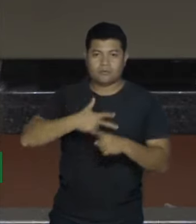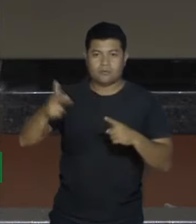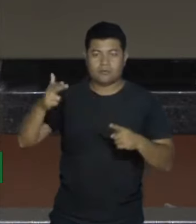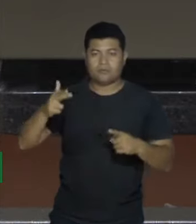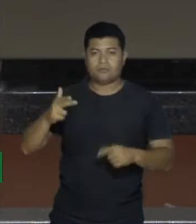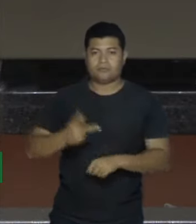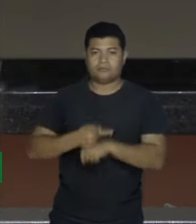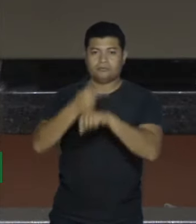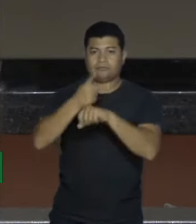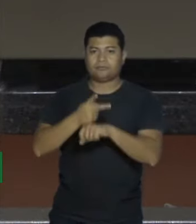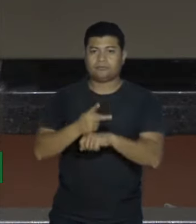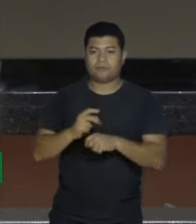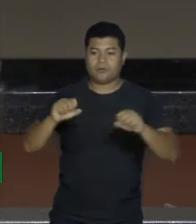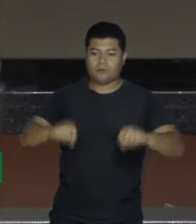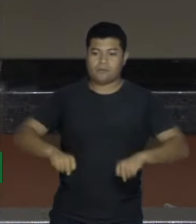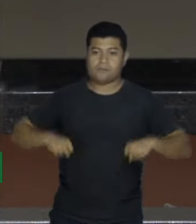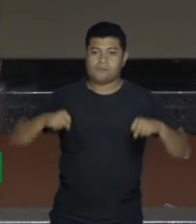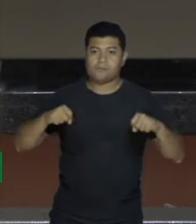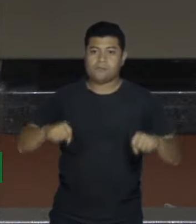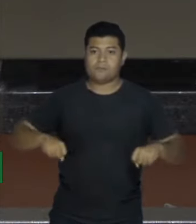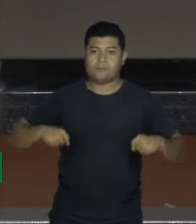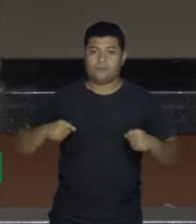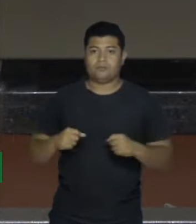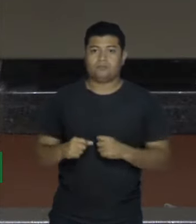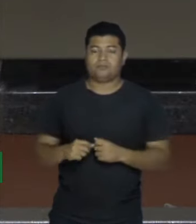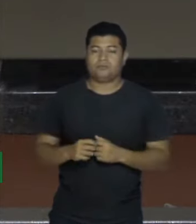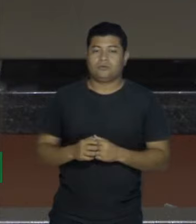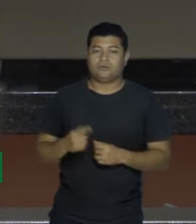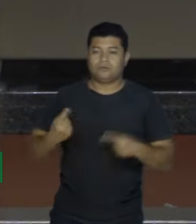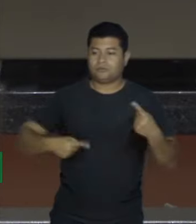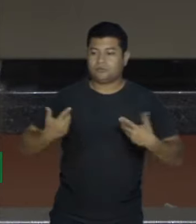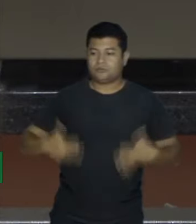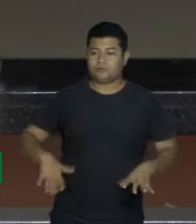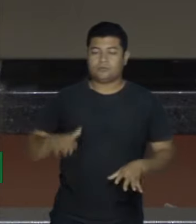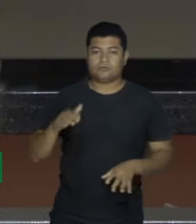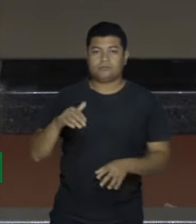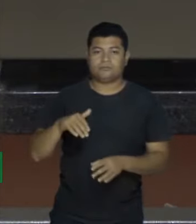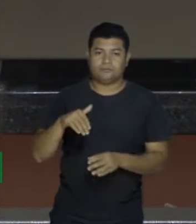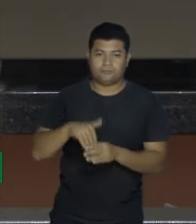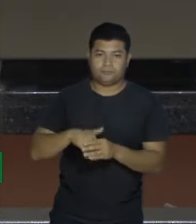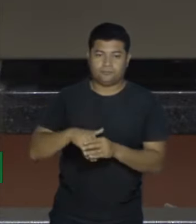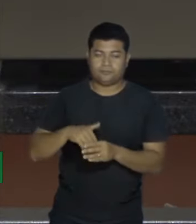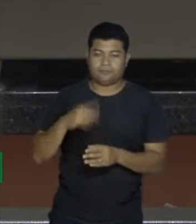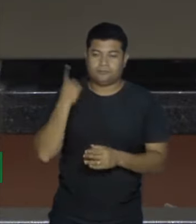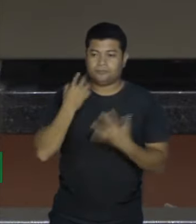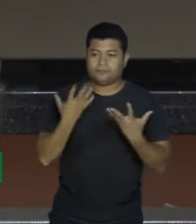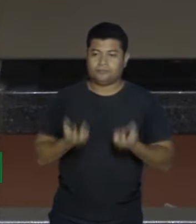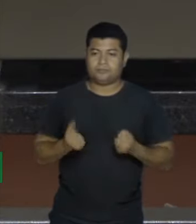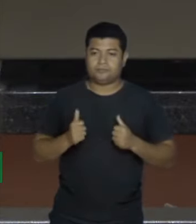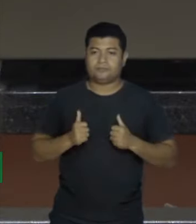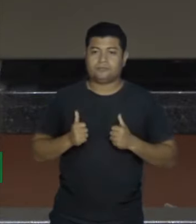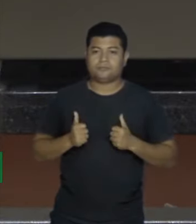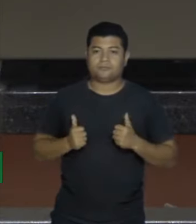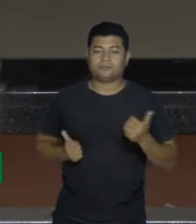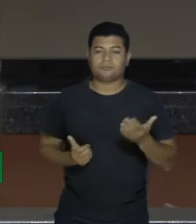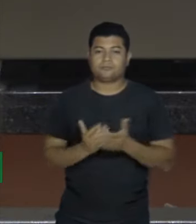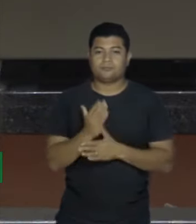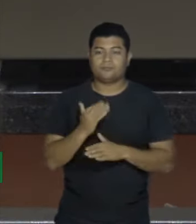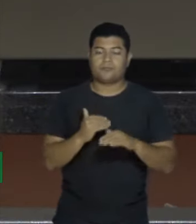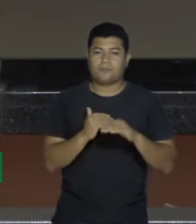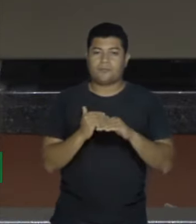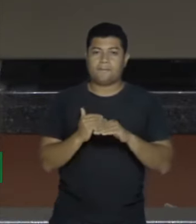Ramos Júnior em excursão deputados que a prova permanência como se encontra aprovado